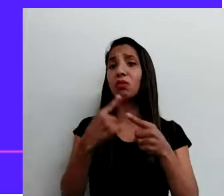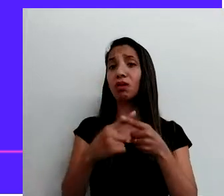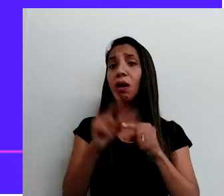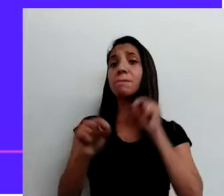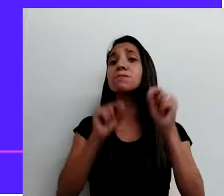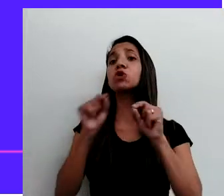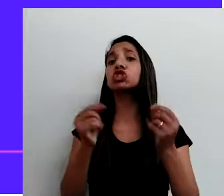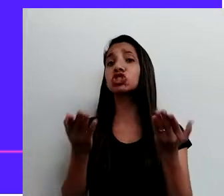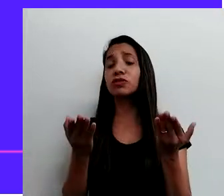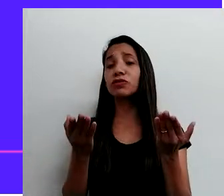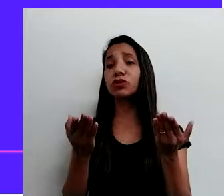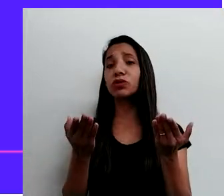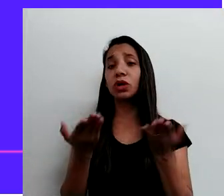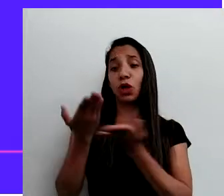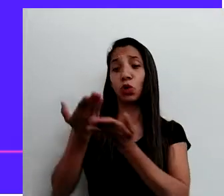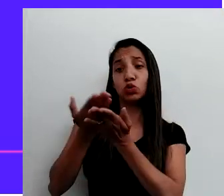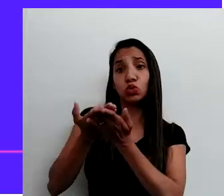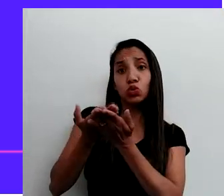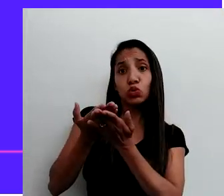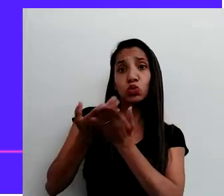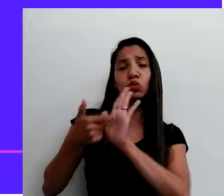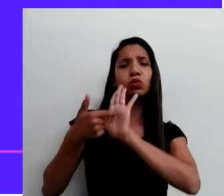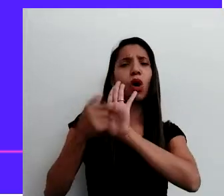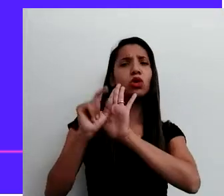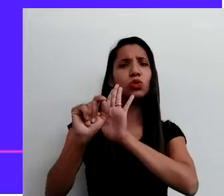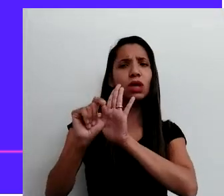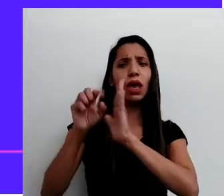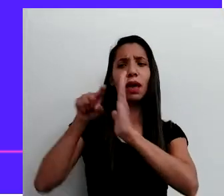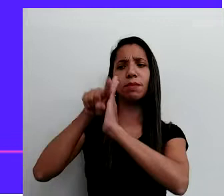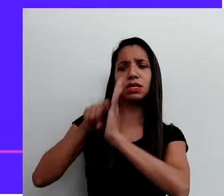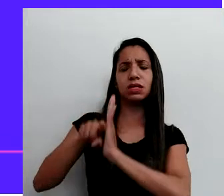mostram estudos, pesquisas? Isso tem gente que